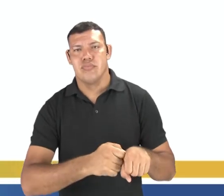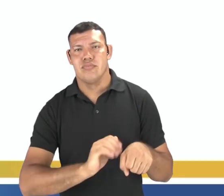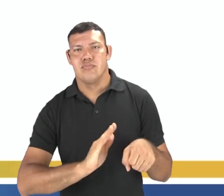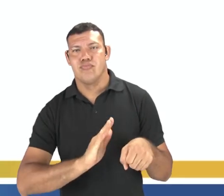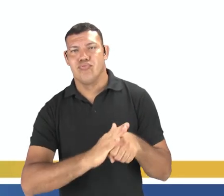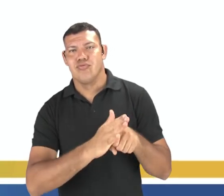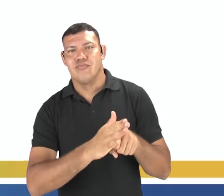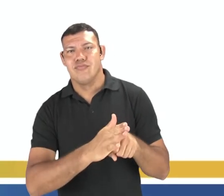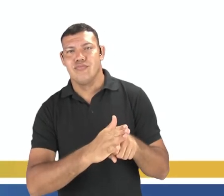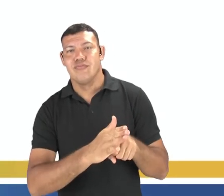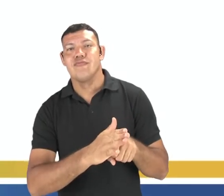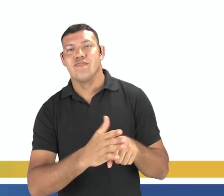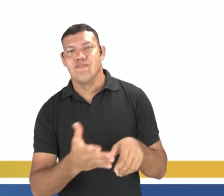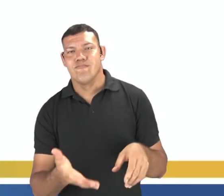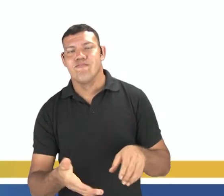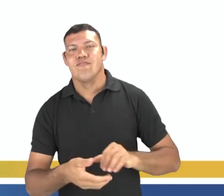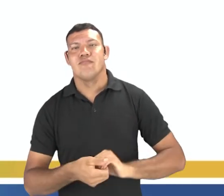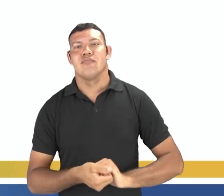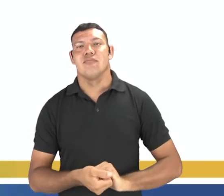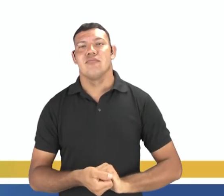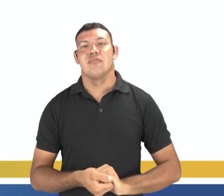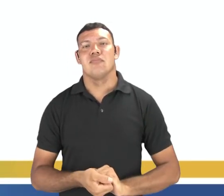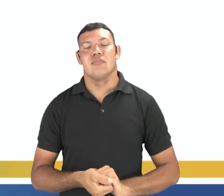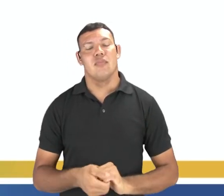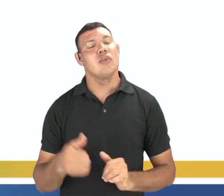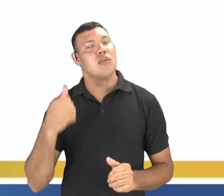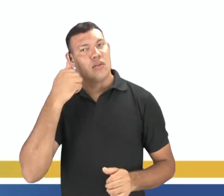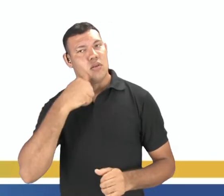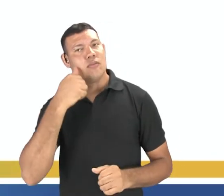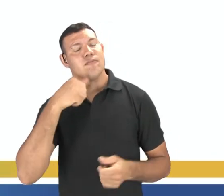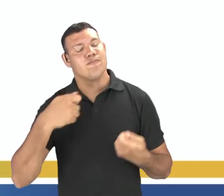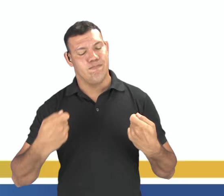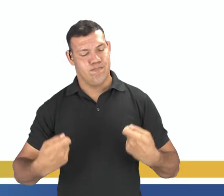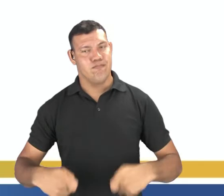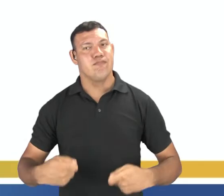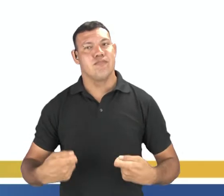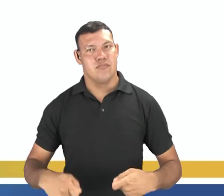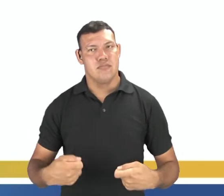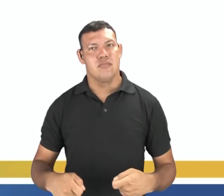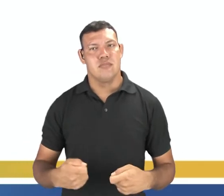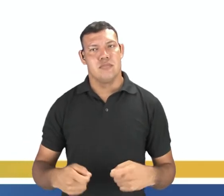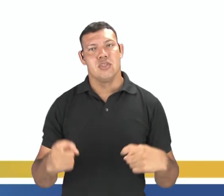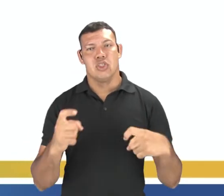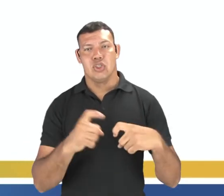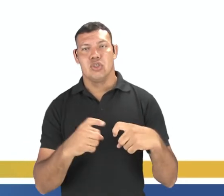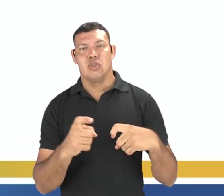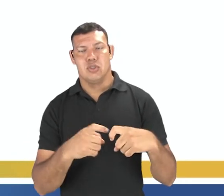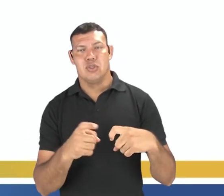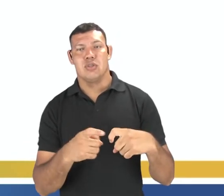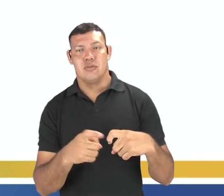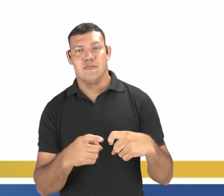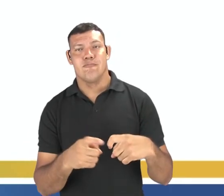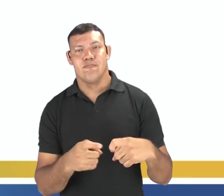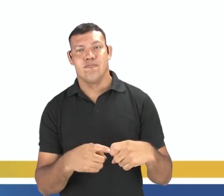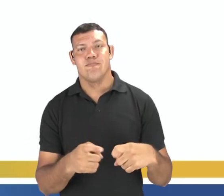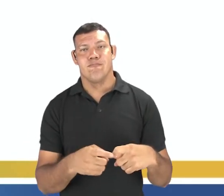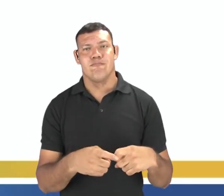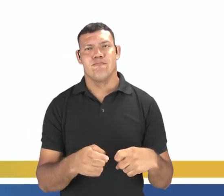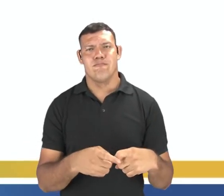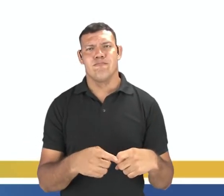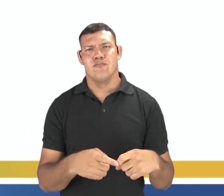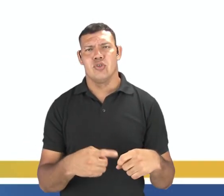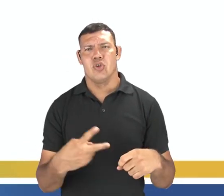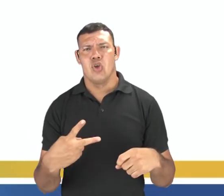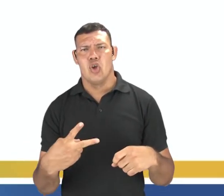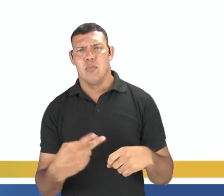infecção que ocasionar e a ser entupida. Então, a mulher ela vai precisar, né, ir ao ginecologista, se preciso